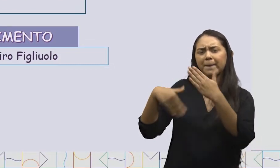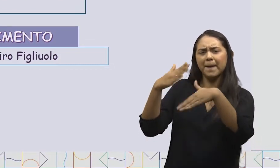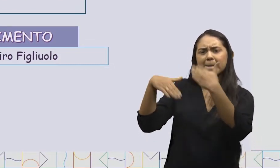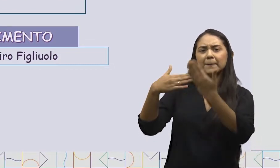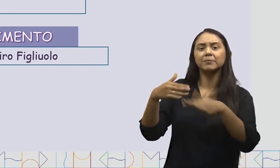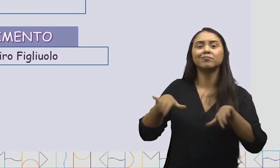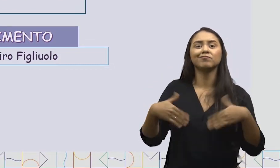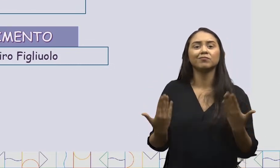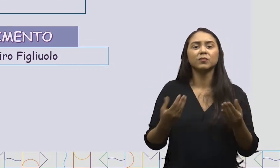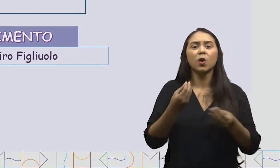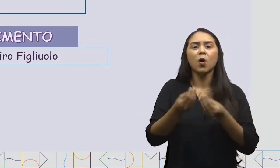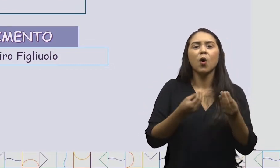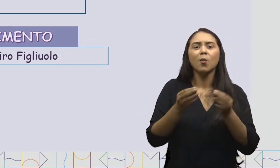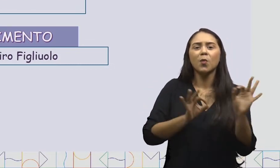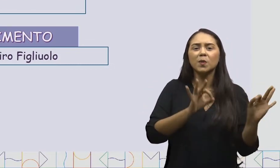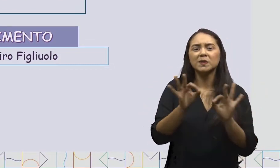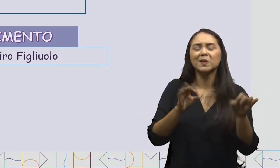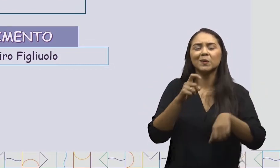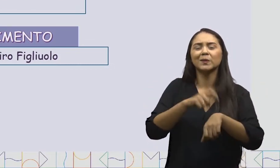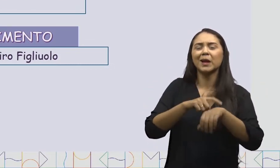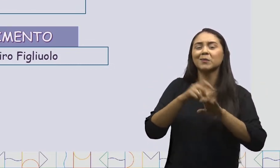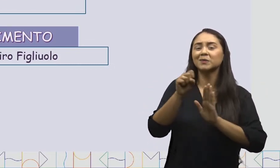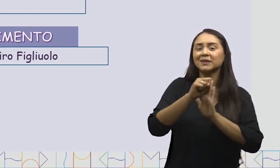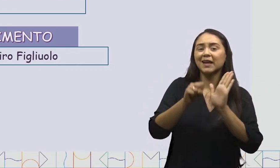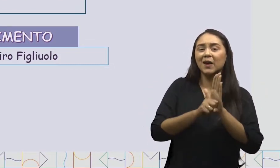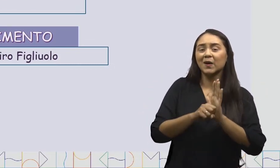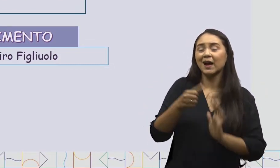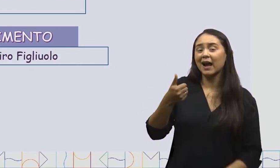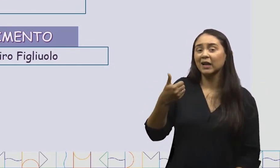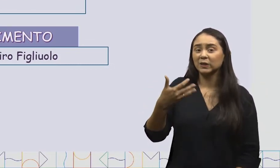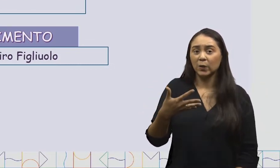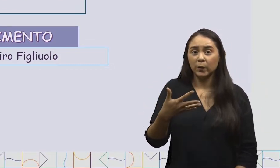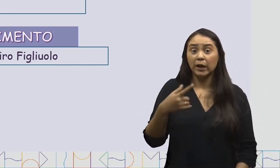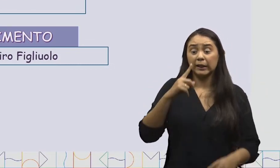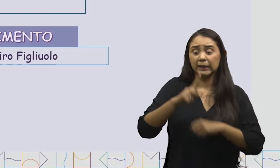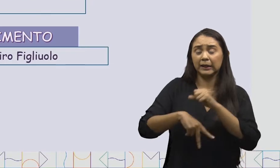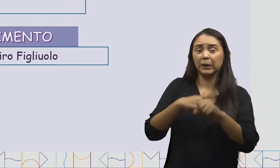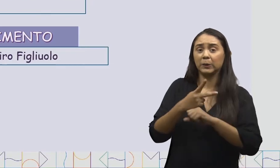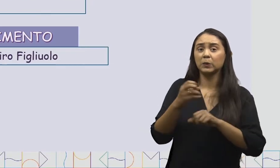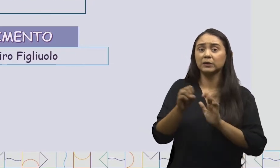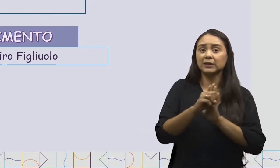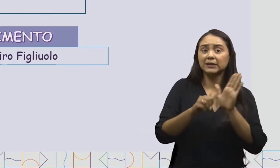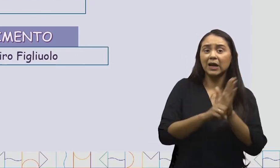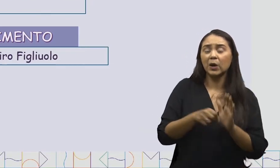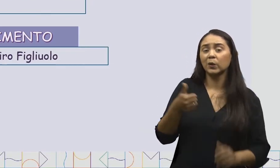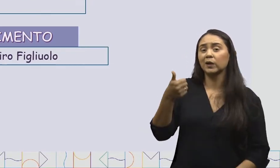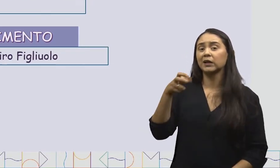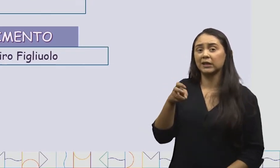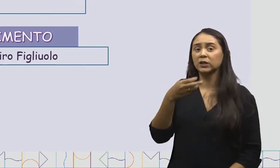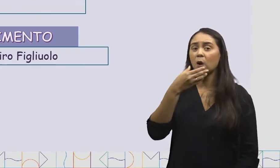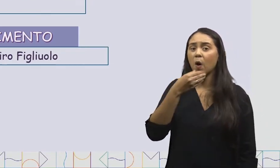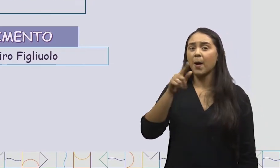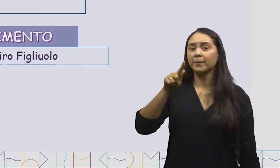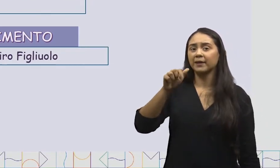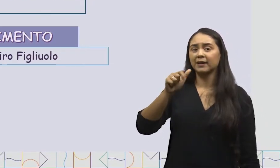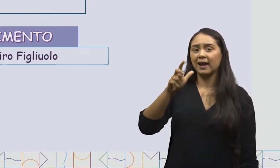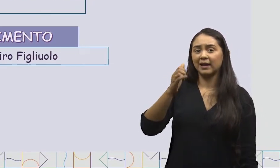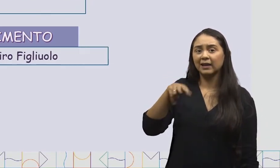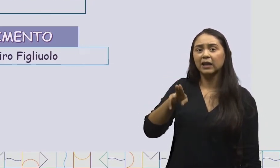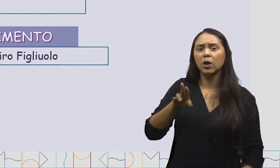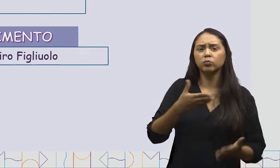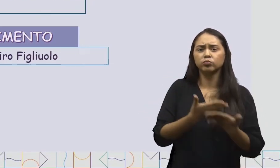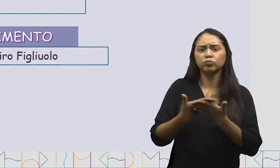evoluindo, chegando à divisão em horas no século XIV. Já no século XV, Galileu Galilei, ao